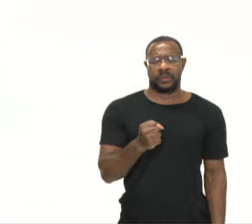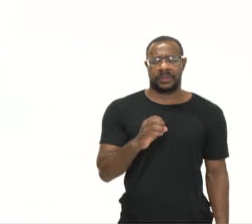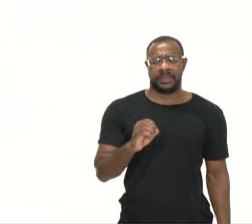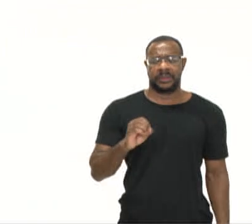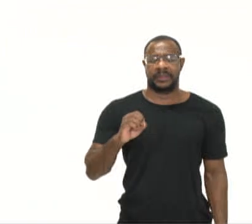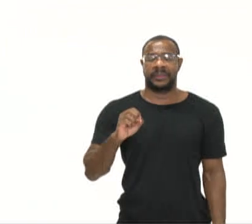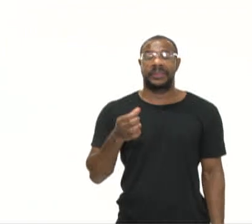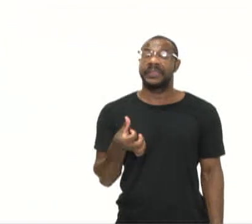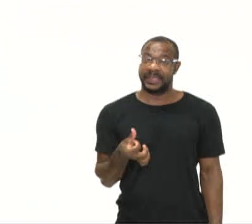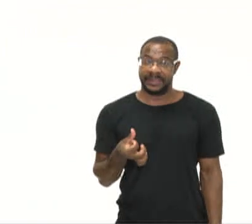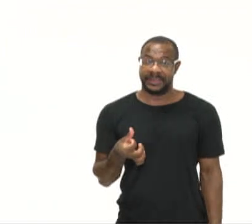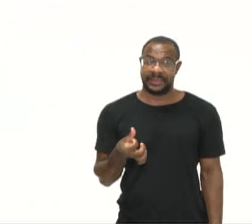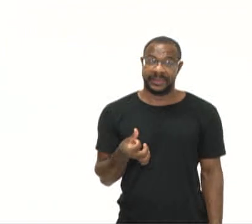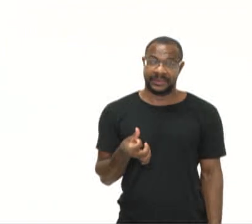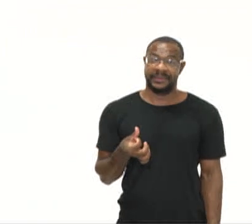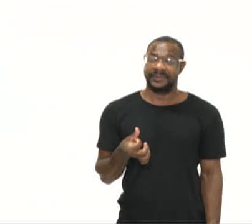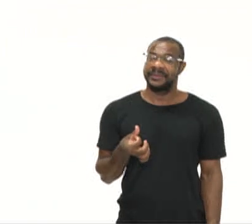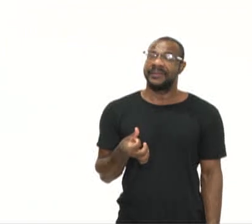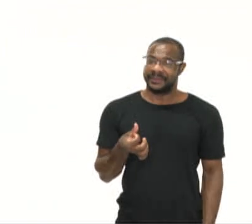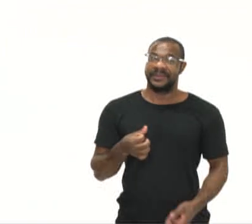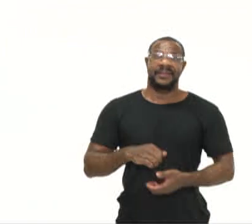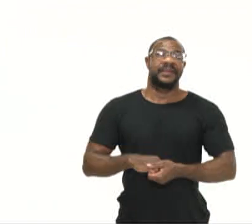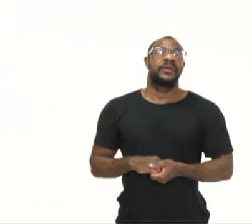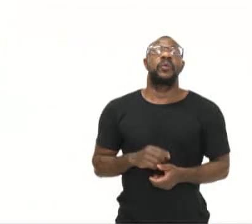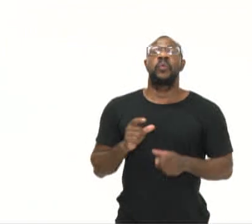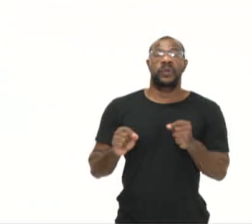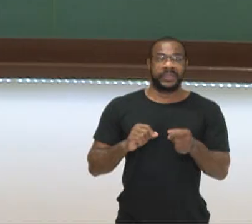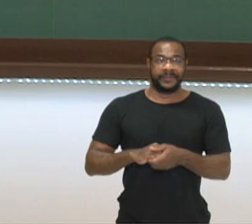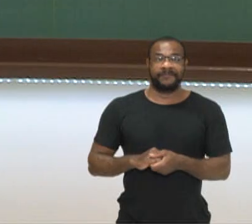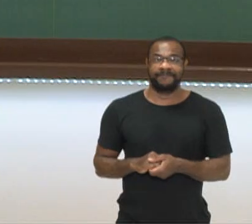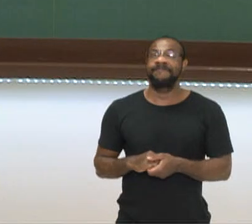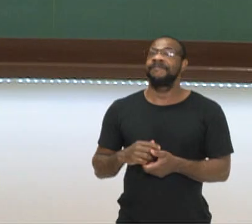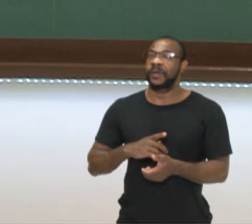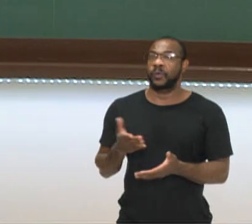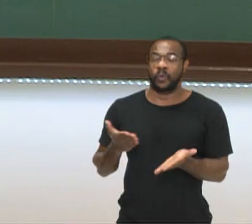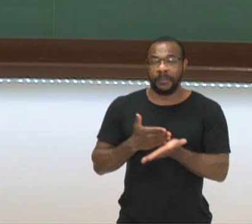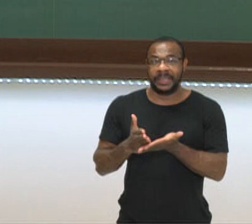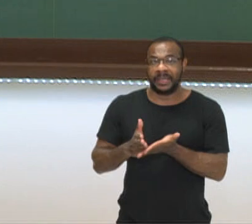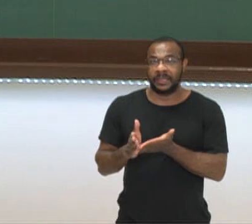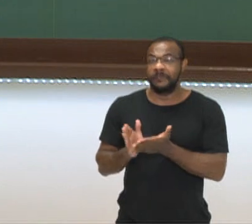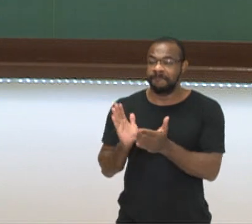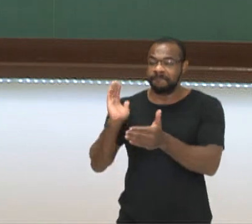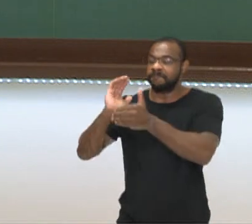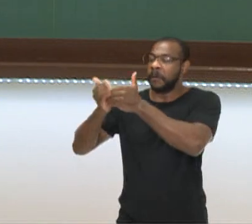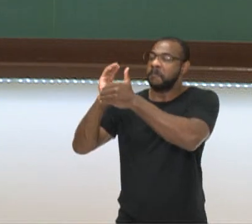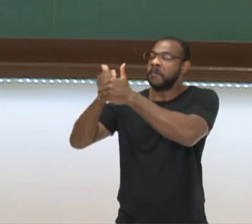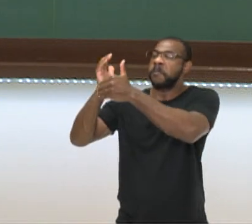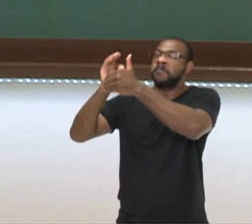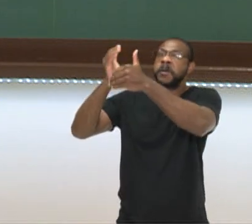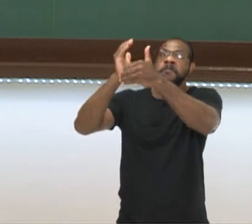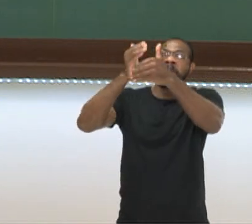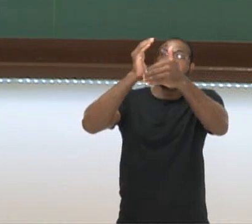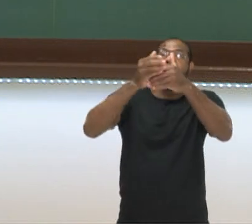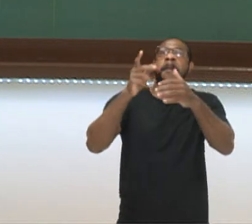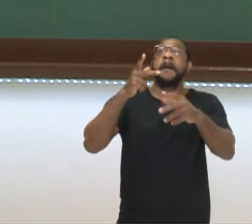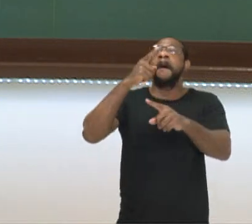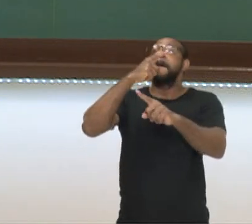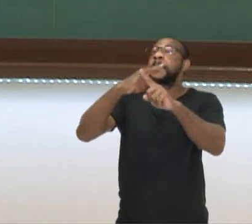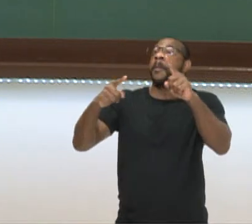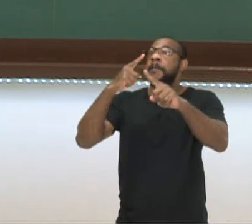em que Napoleão Bonaparte vai acabar impondo o bloqueio continental e proibindo então as nações